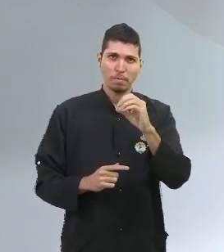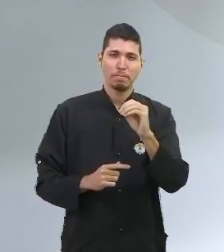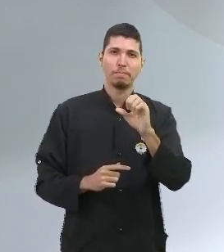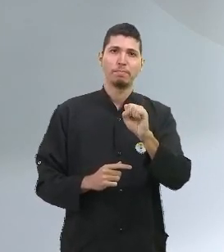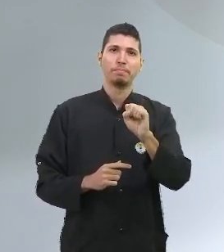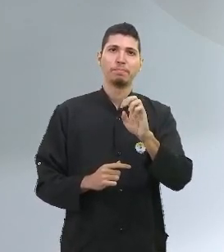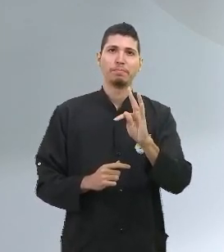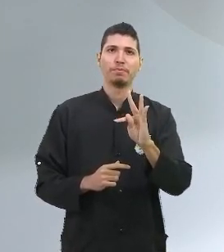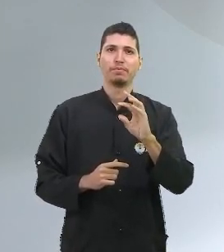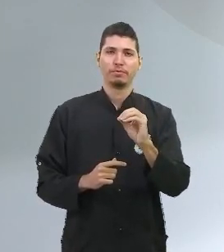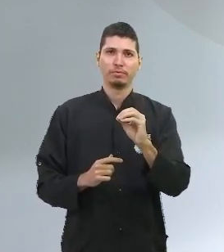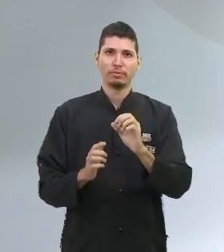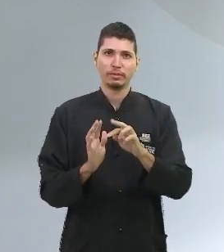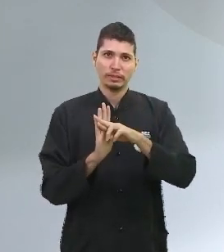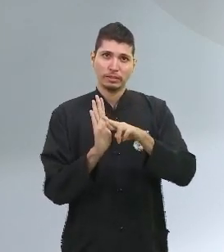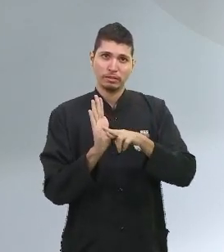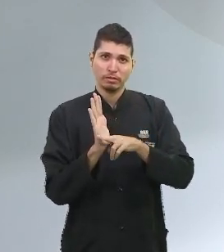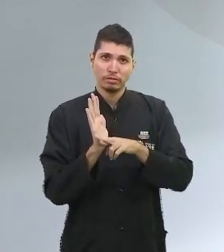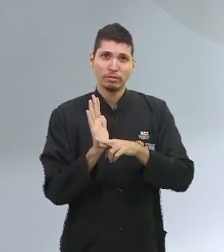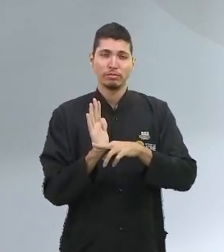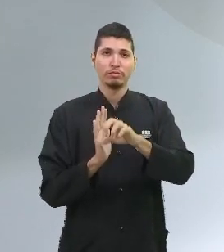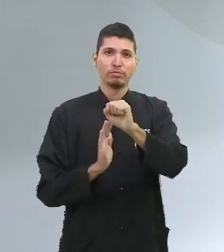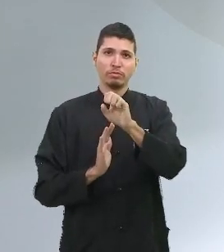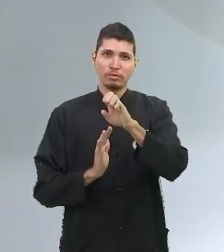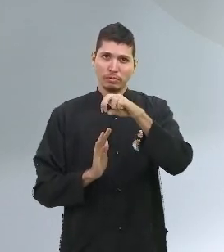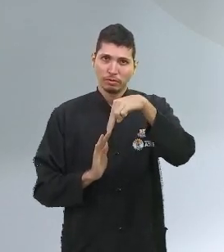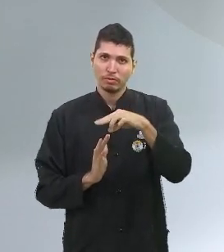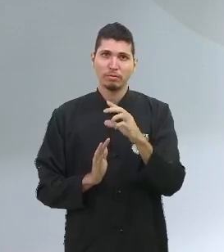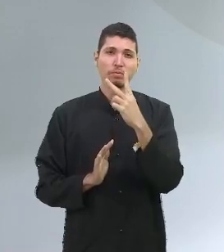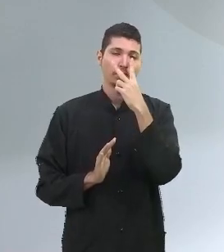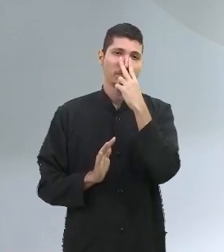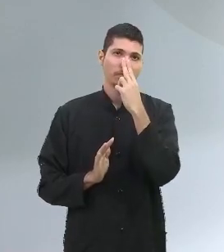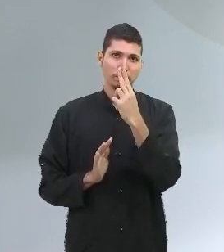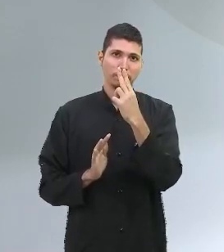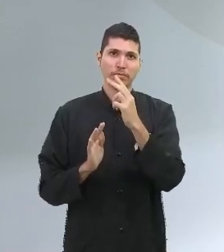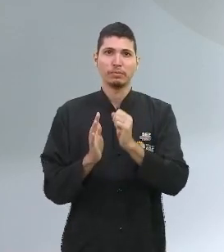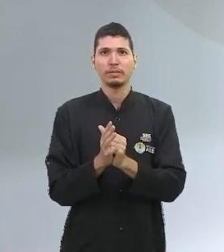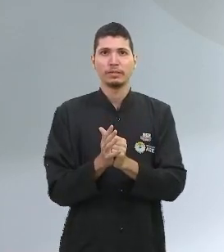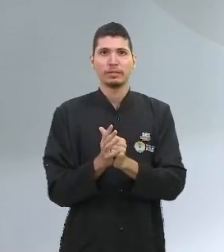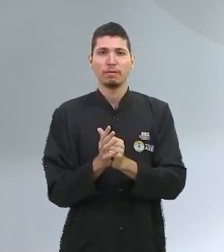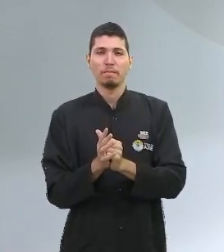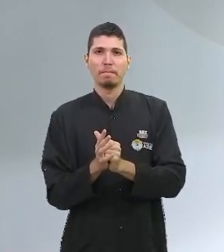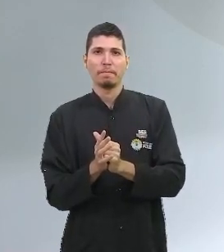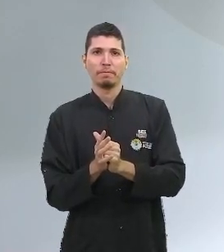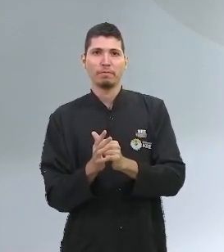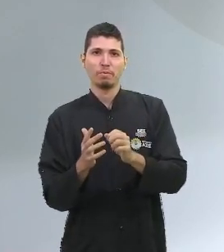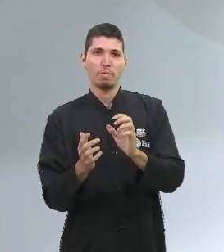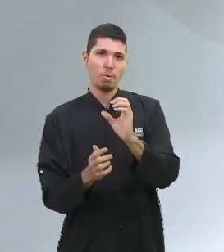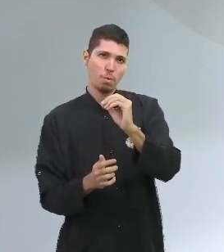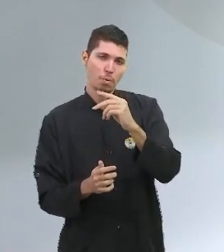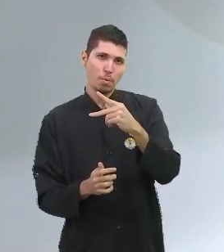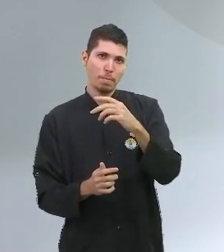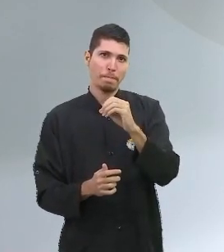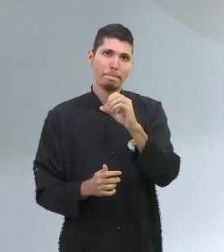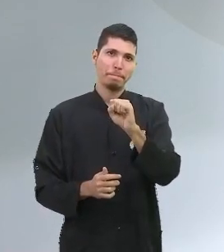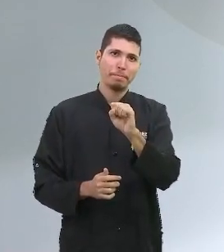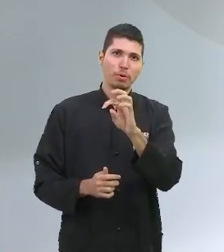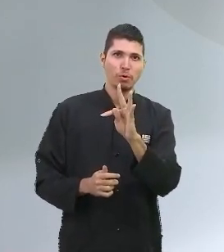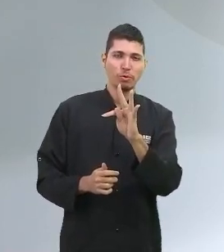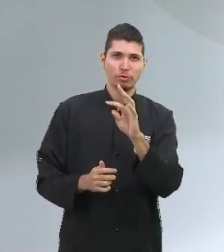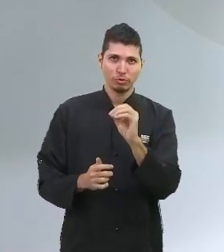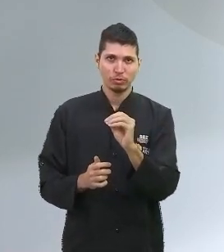algo parecido. Você tem lados opostos e ângulos conhecidos. Você precisa ter pelo menos um